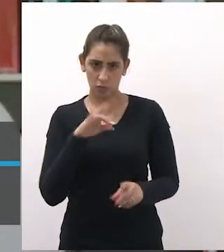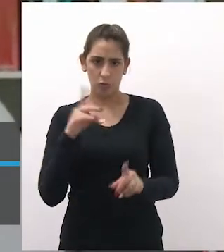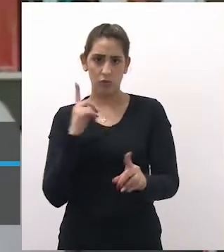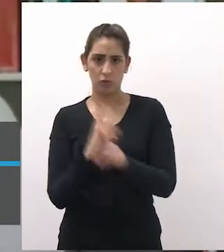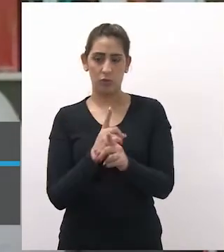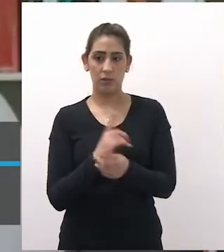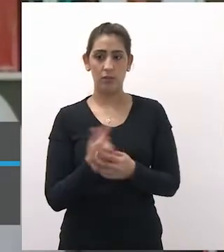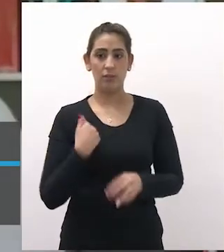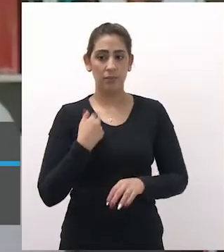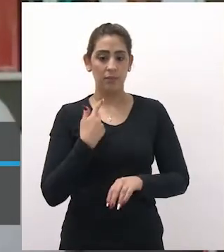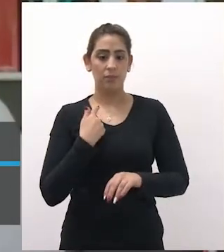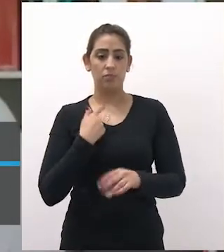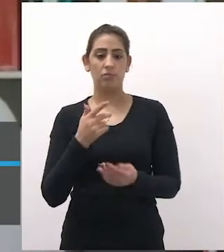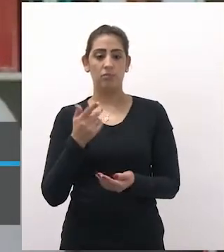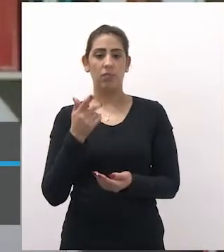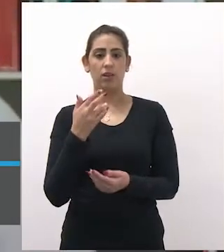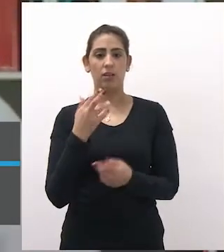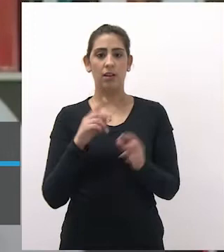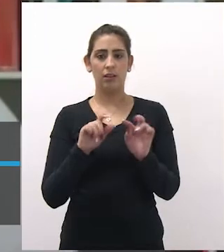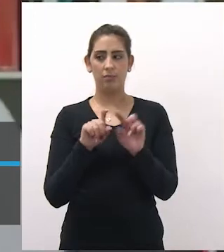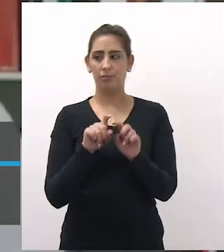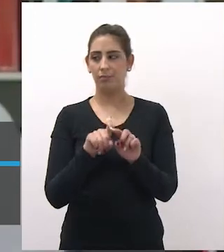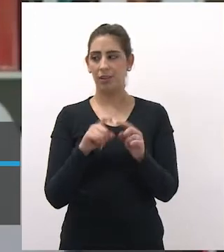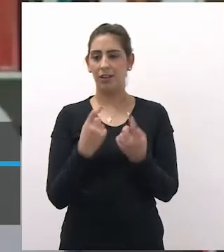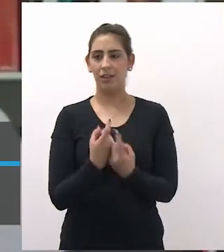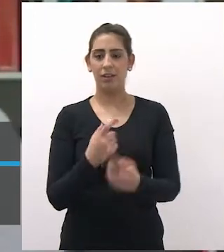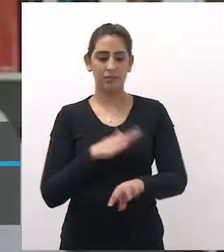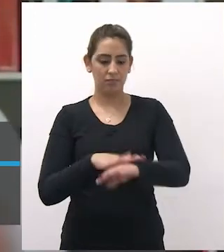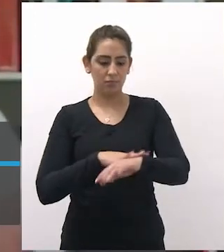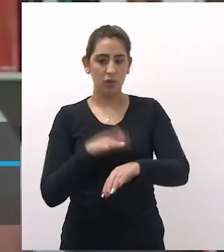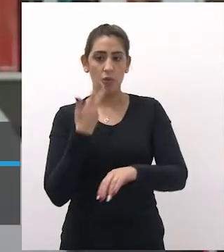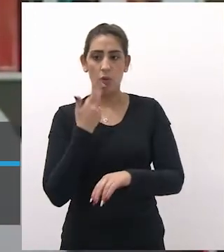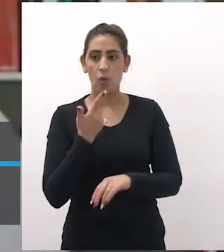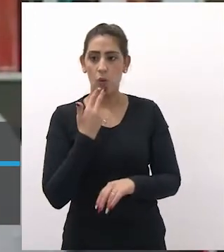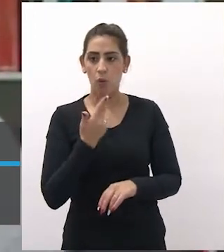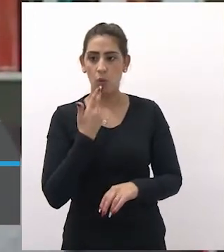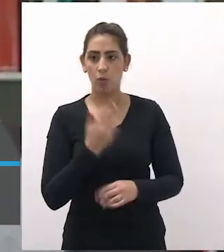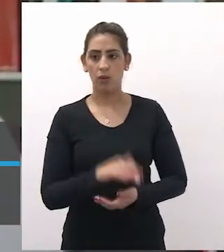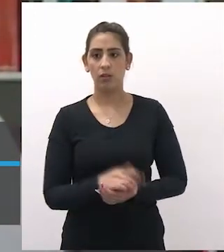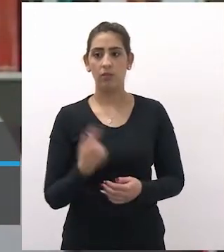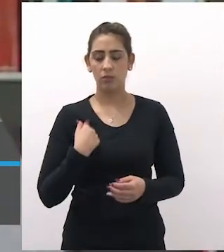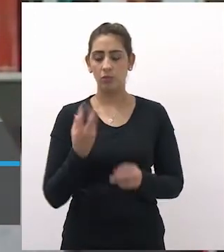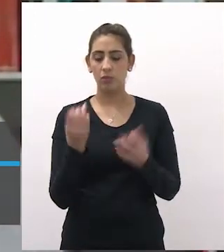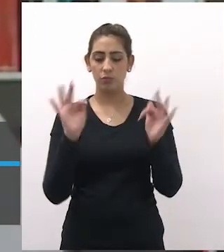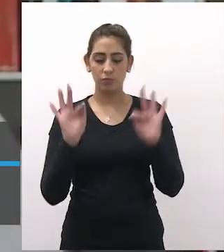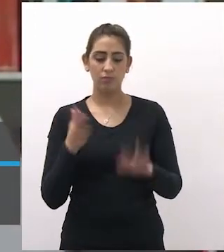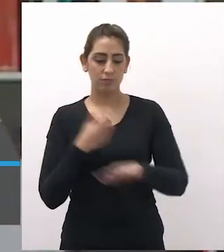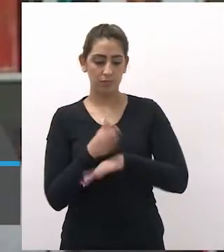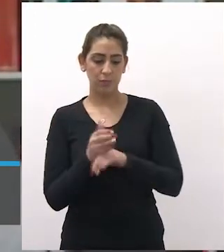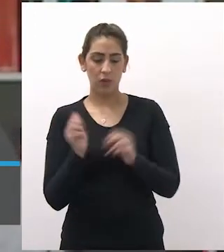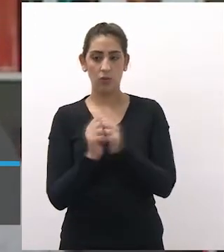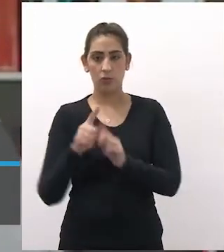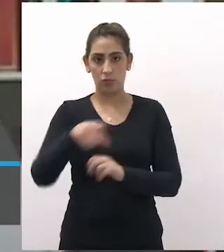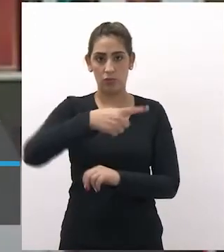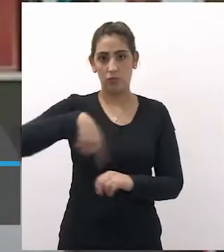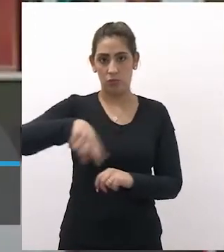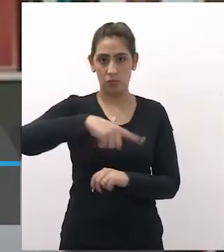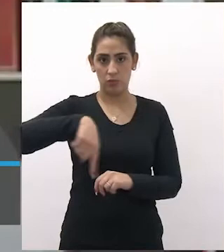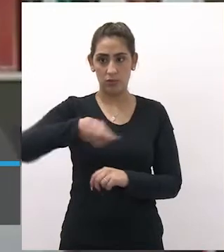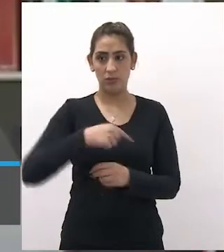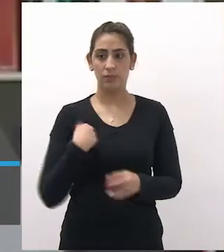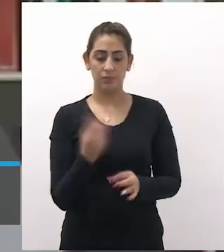de raça, de gênero, de classe, e eu me senti muito à vontade de participar com vocês. Então, a gente organiza em